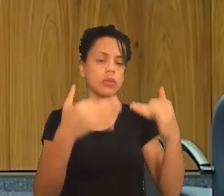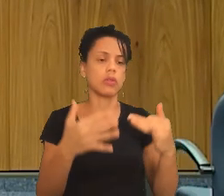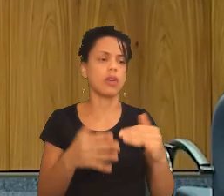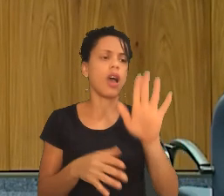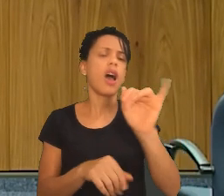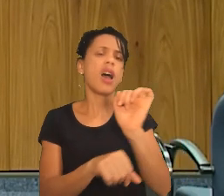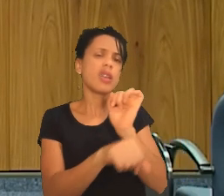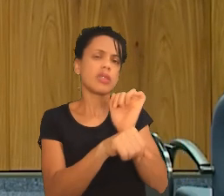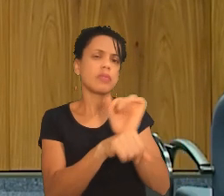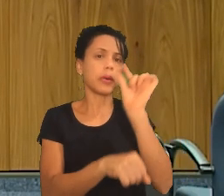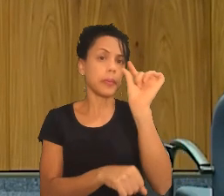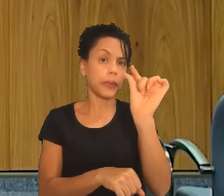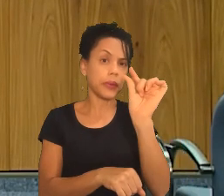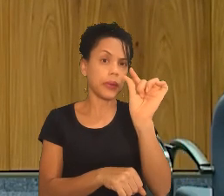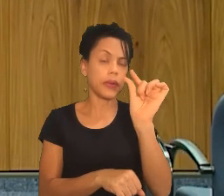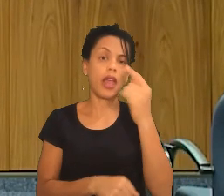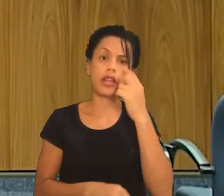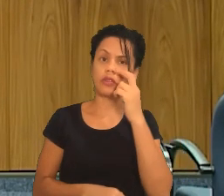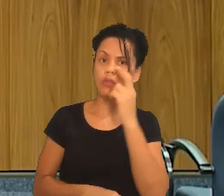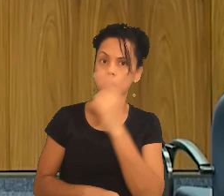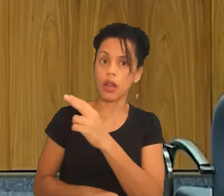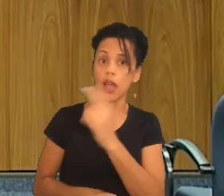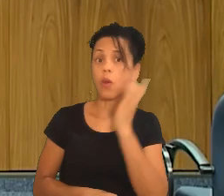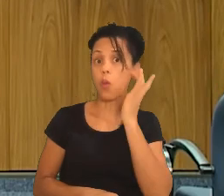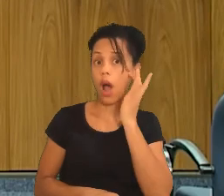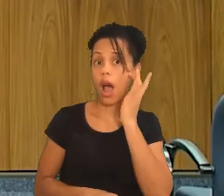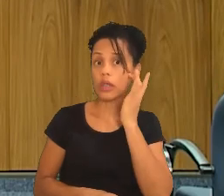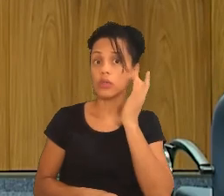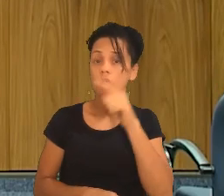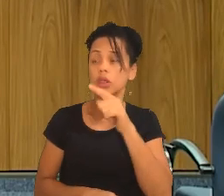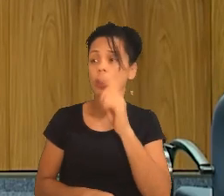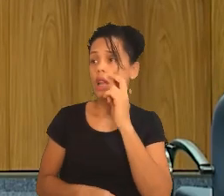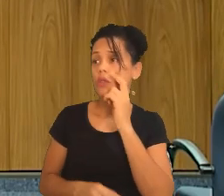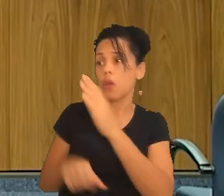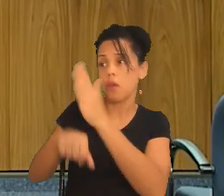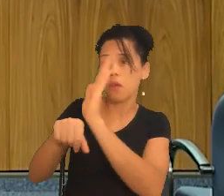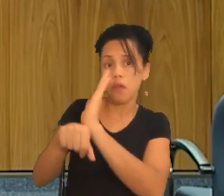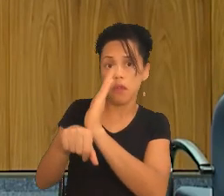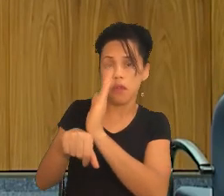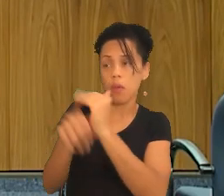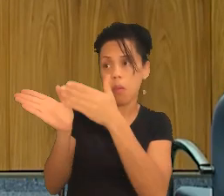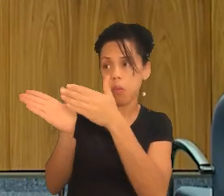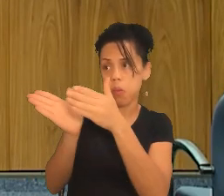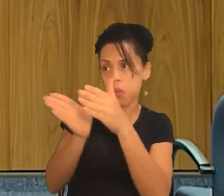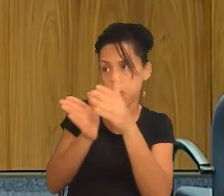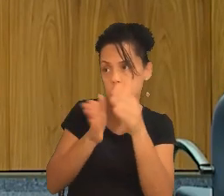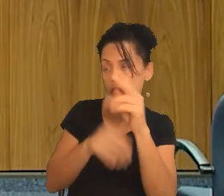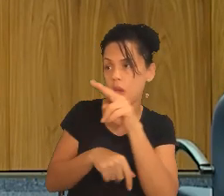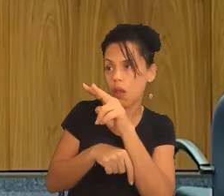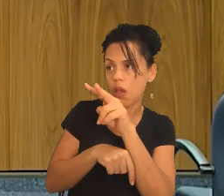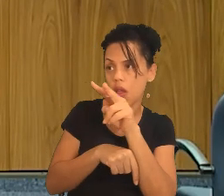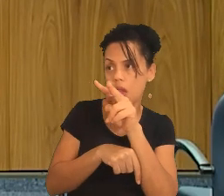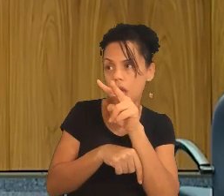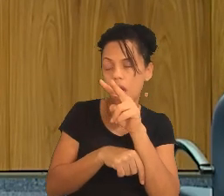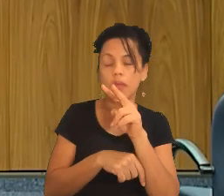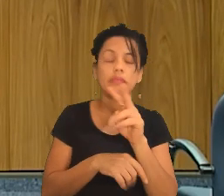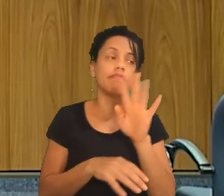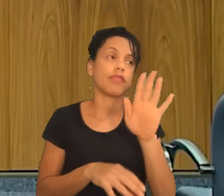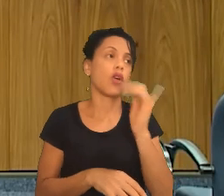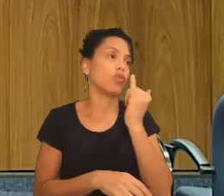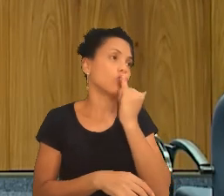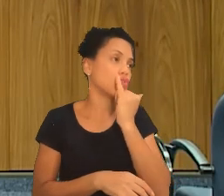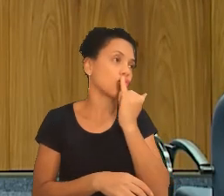foram olhar, parece que foram assistir o filme, né? Aí eles voltaram e falaram, olha, infelizmente esse conteúdo a gente não